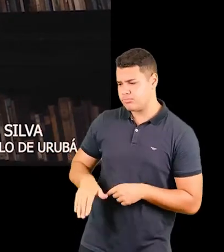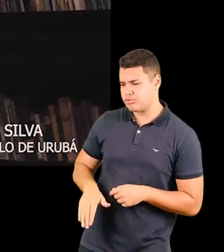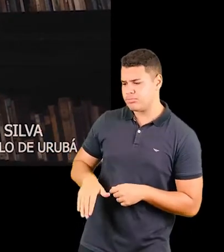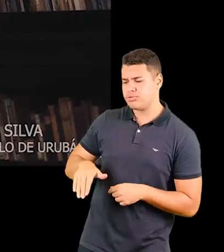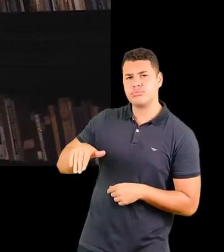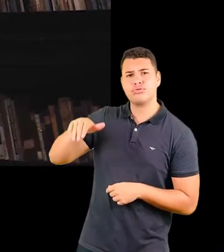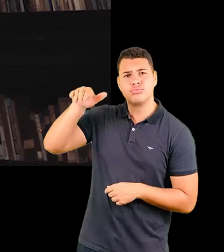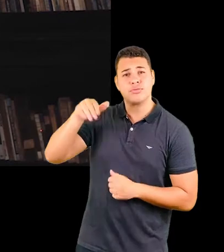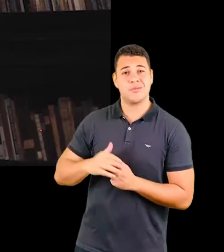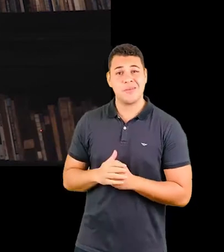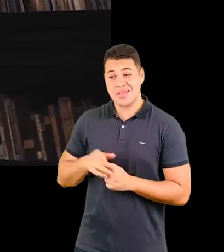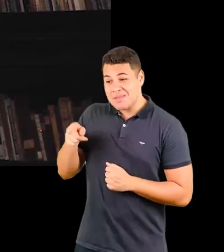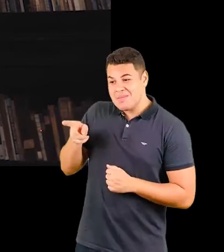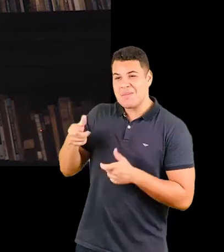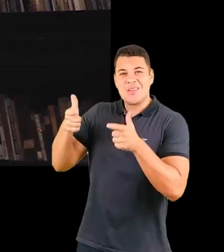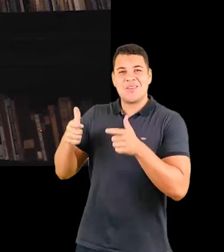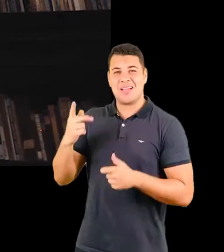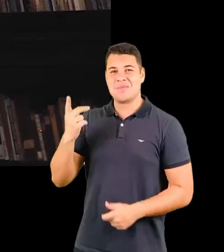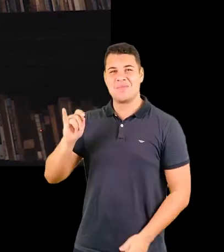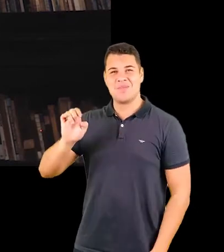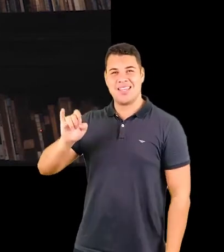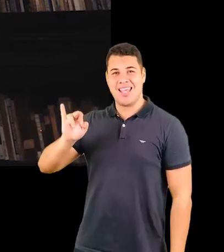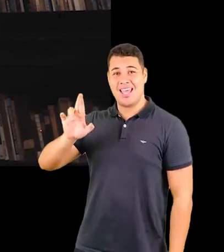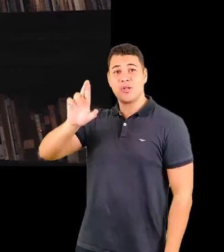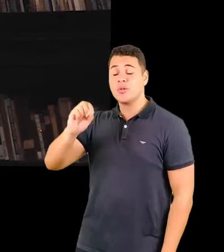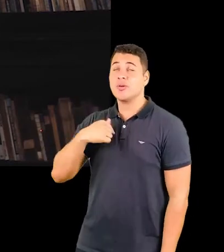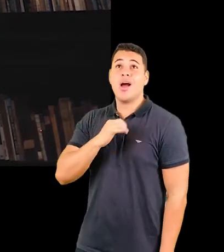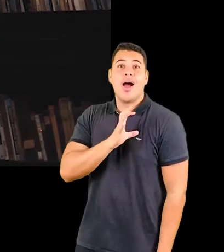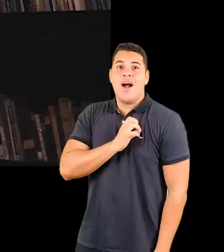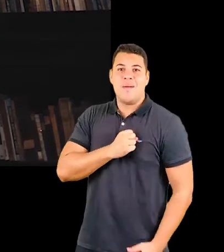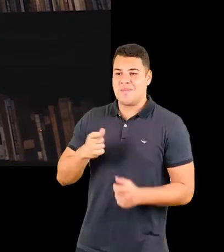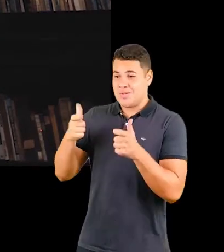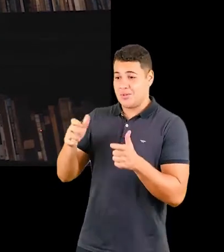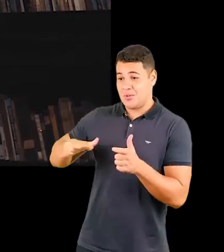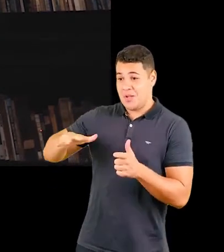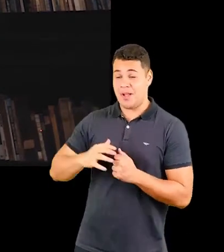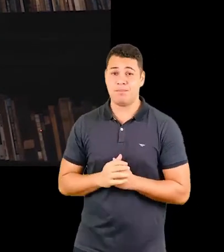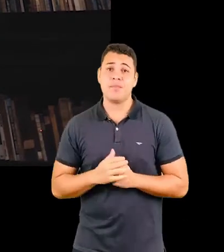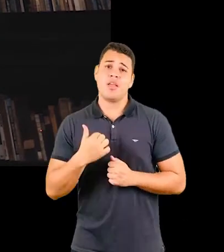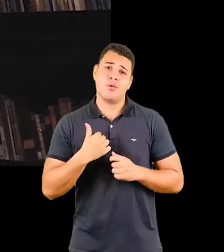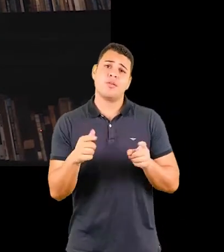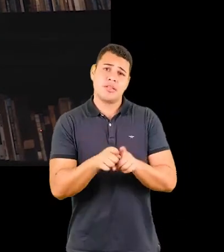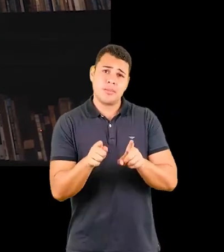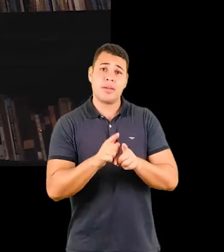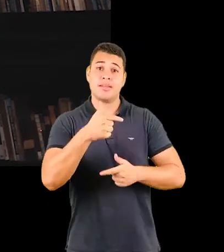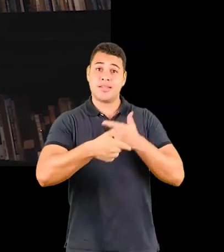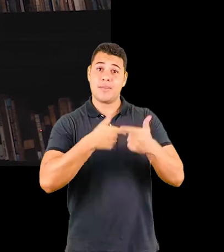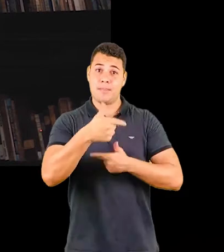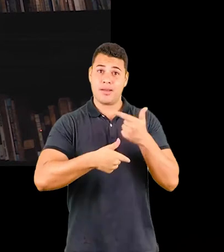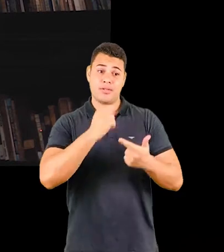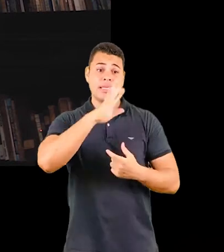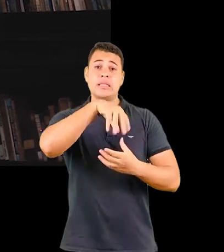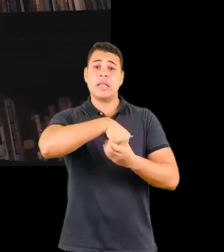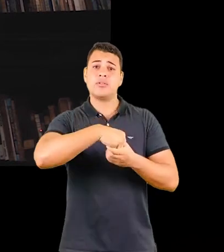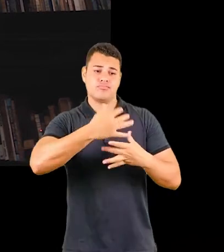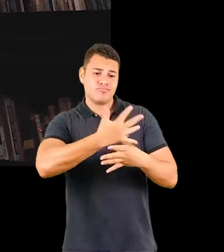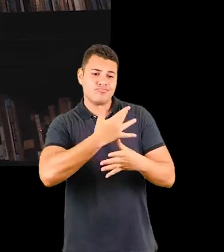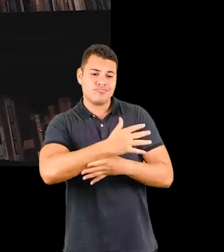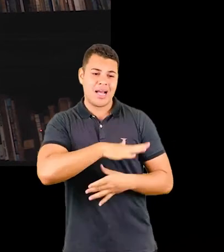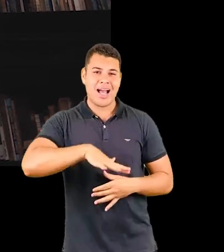Pinheiro. Sou apaixonada por aquela comunidade. E trabalho no município,